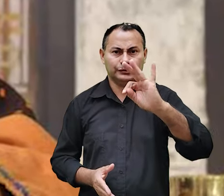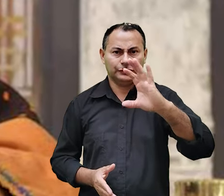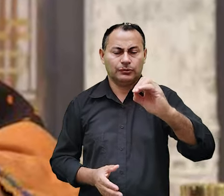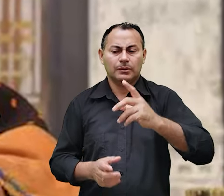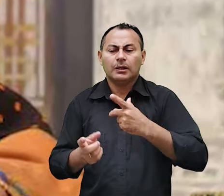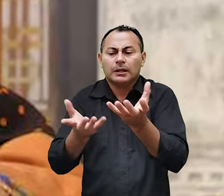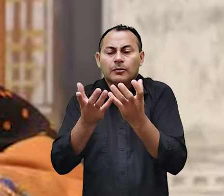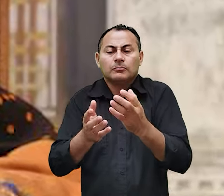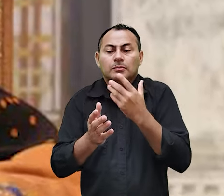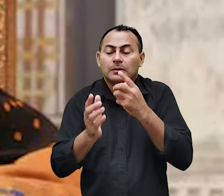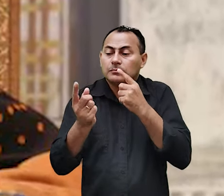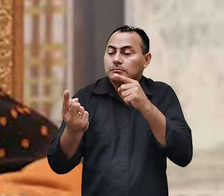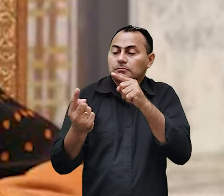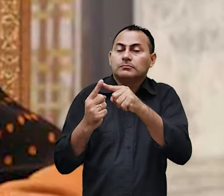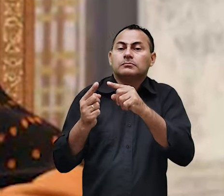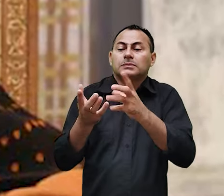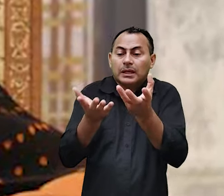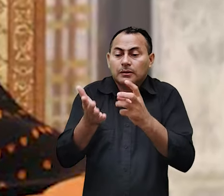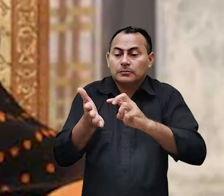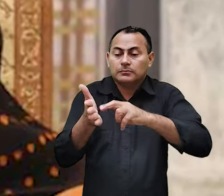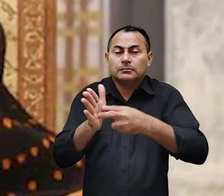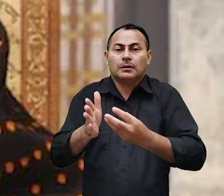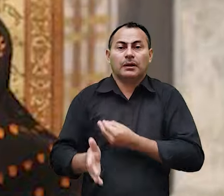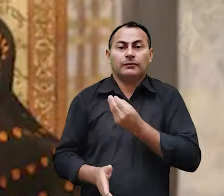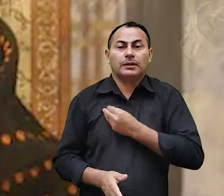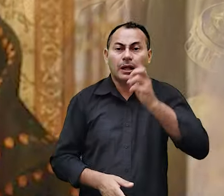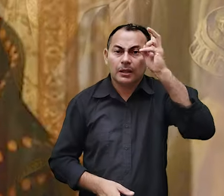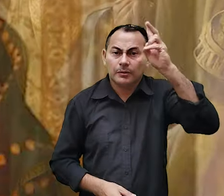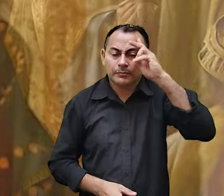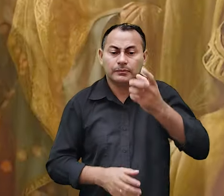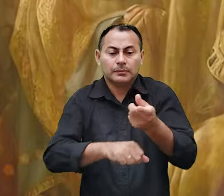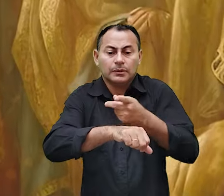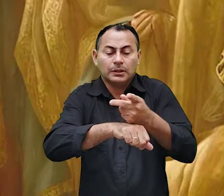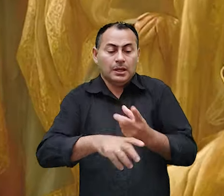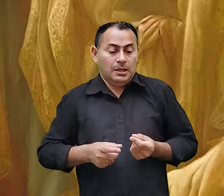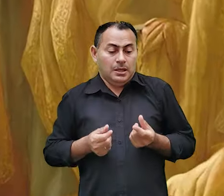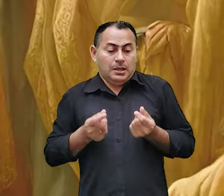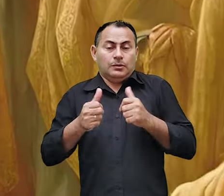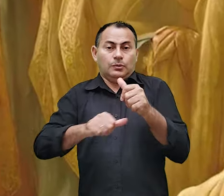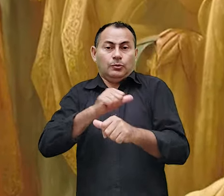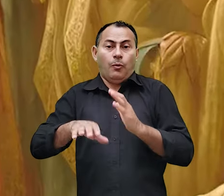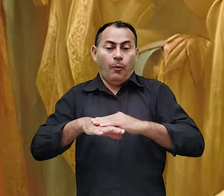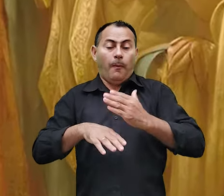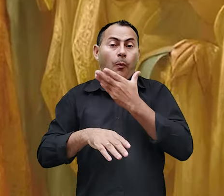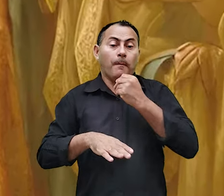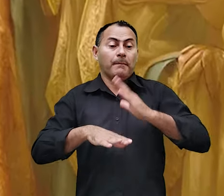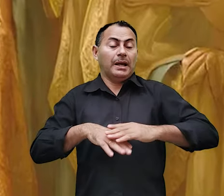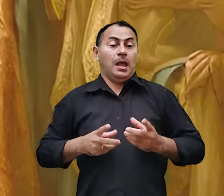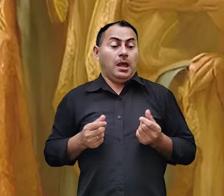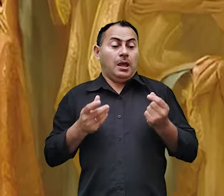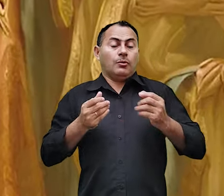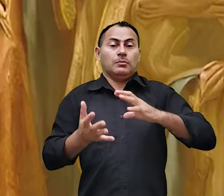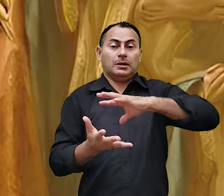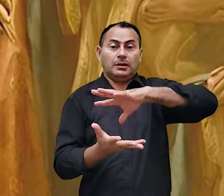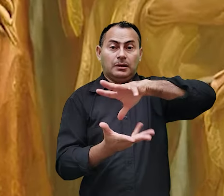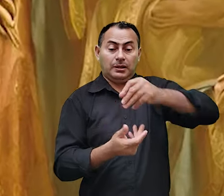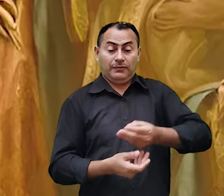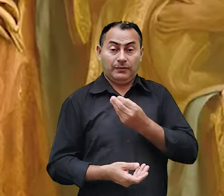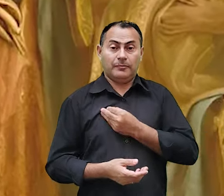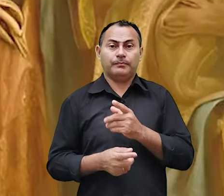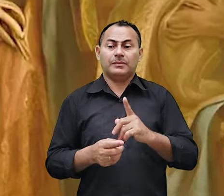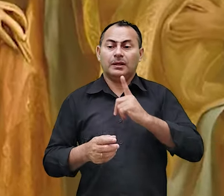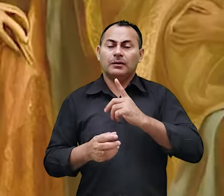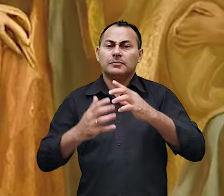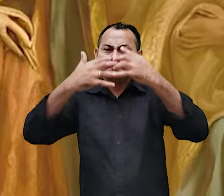como ele buscava o propósito e o significado da vida? Ele buscou nas riquezas e tornou-se o homem mais rico que já